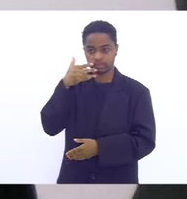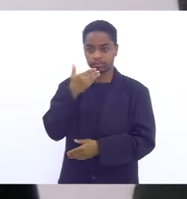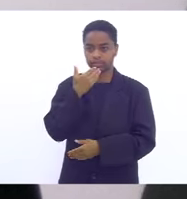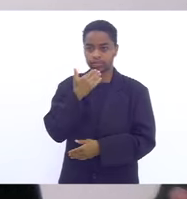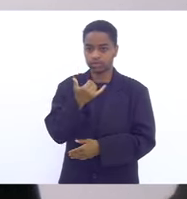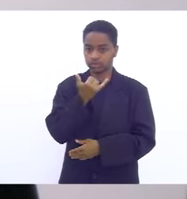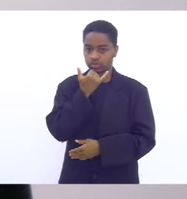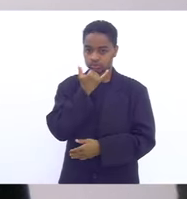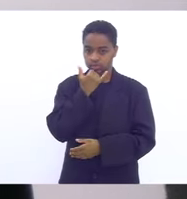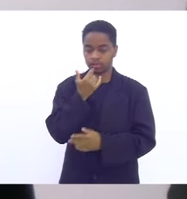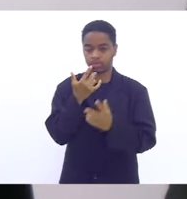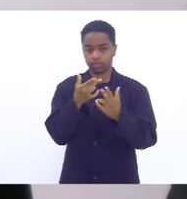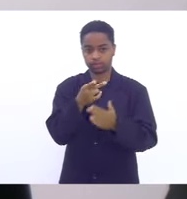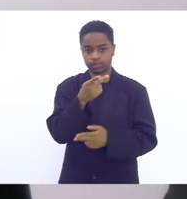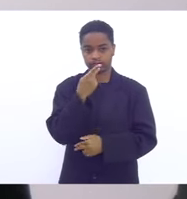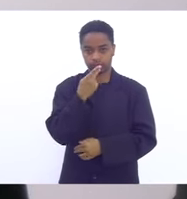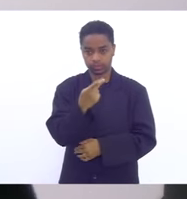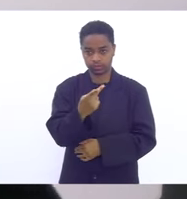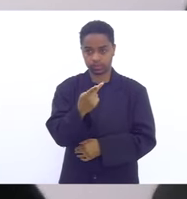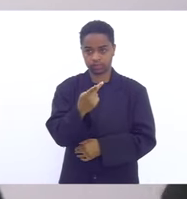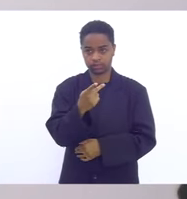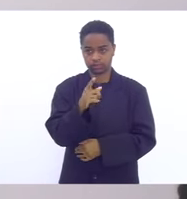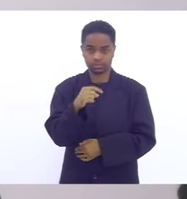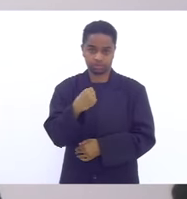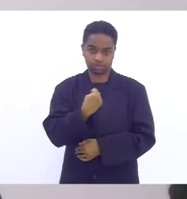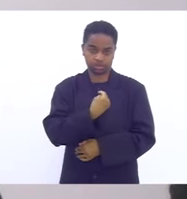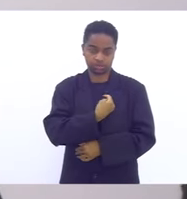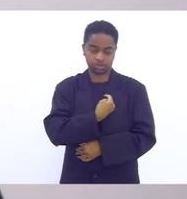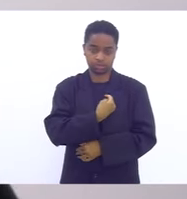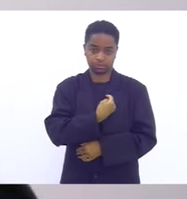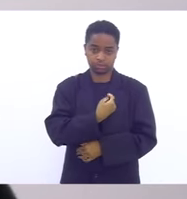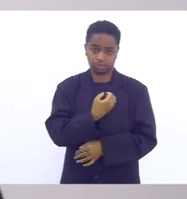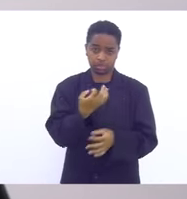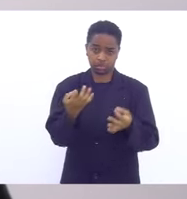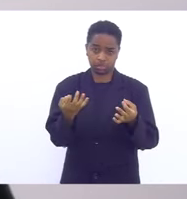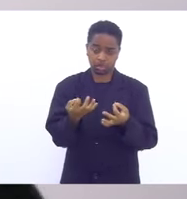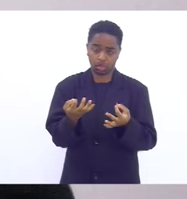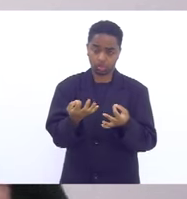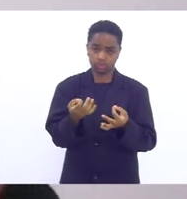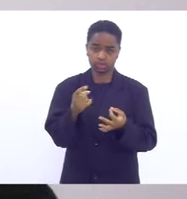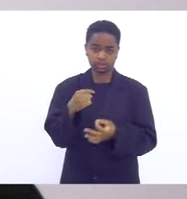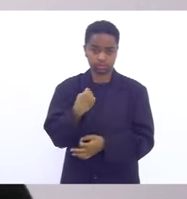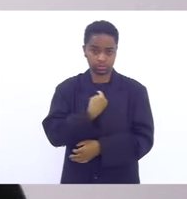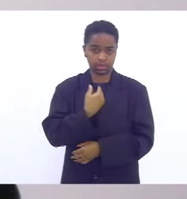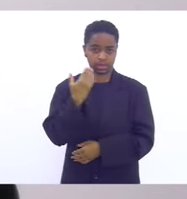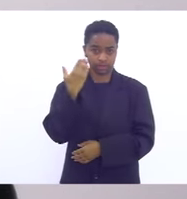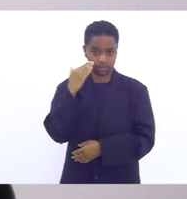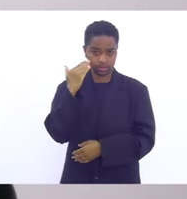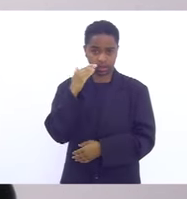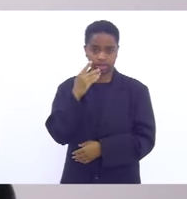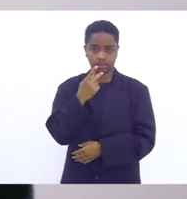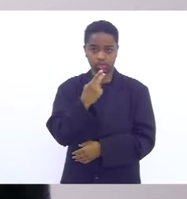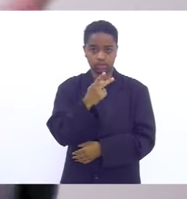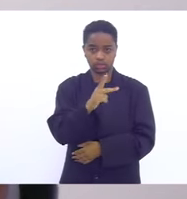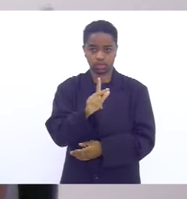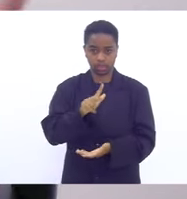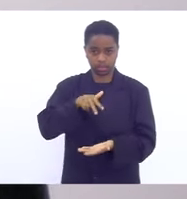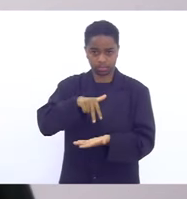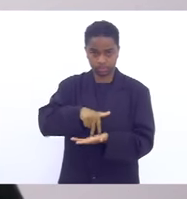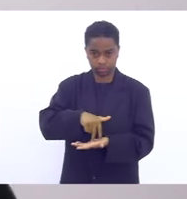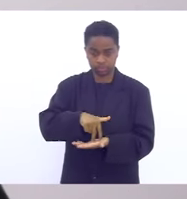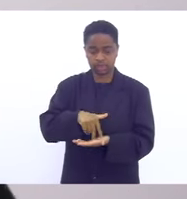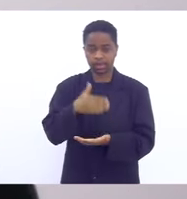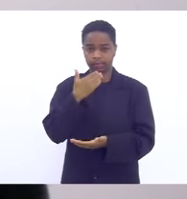você retratou. A gente, com certeza, a gente entende a sua posição, se retratando,